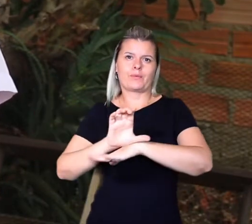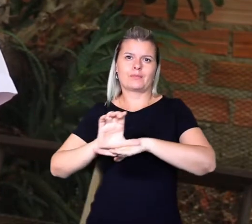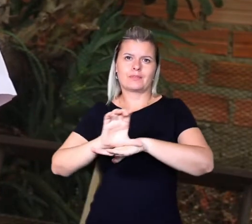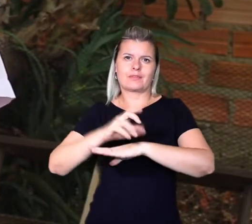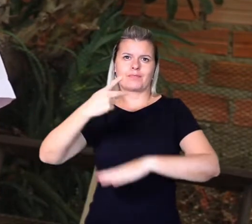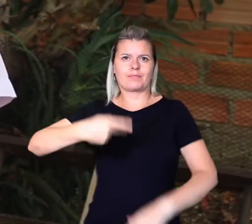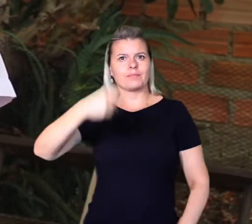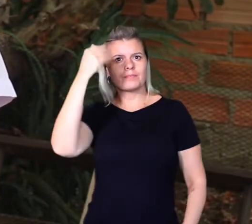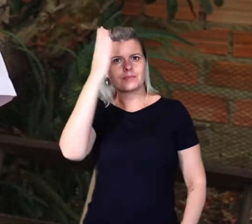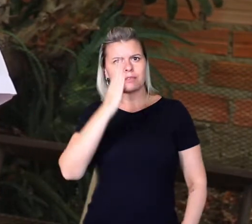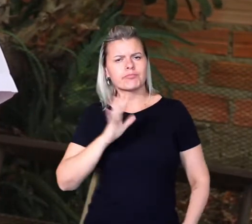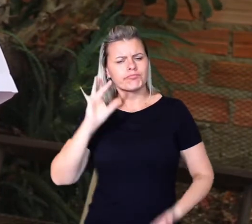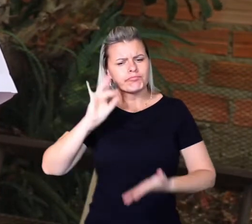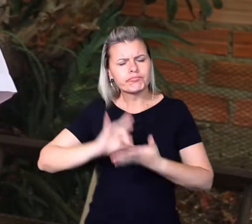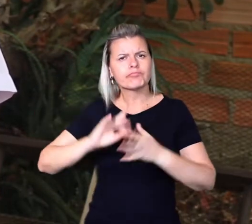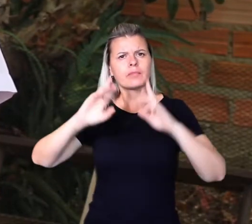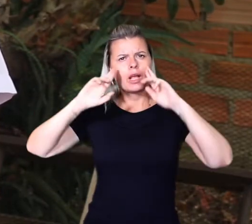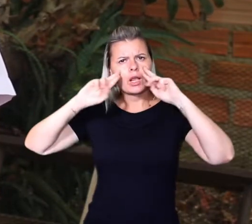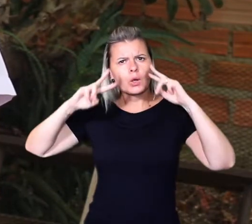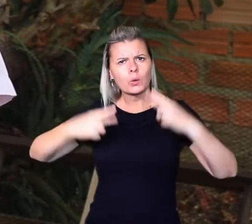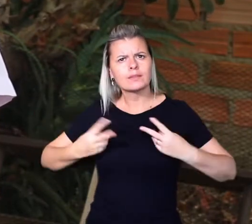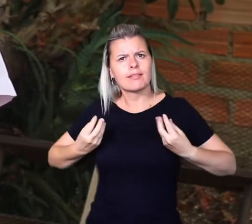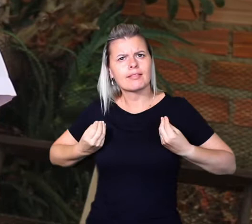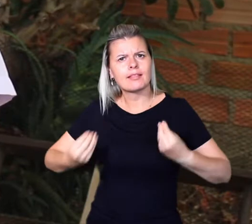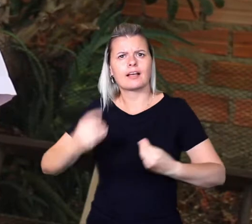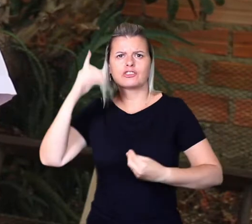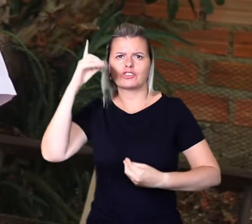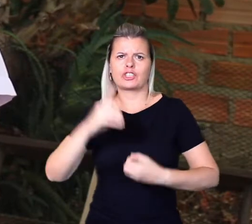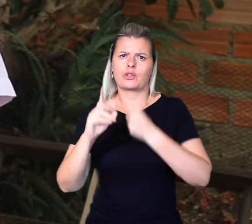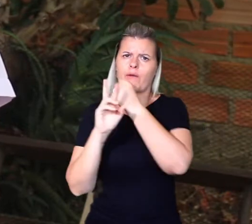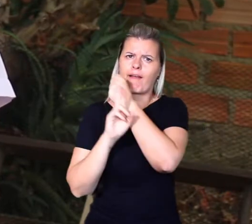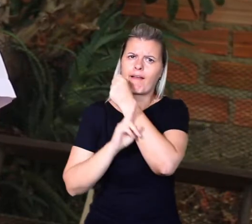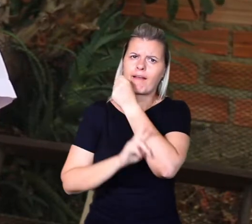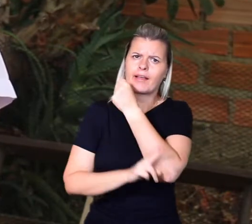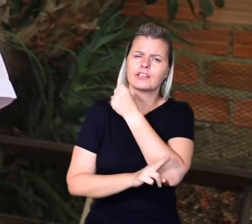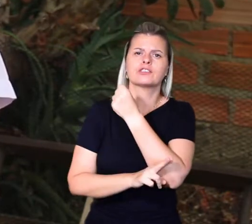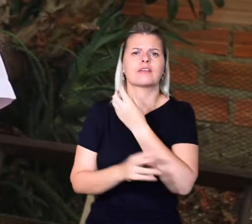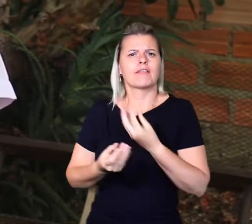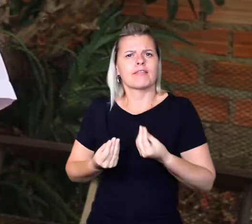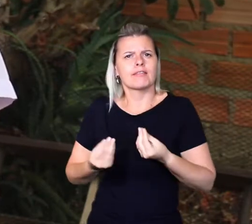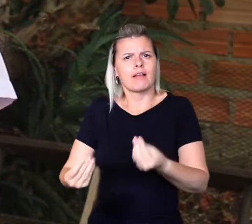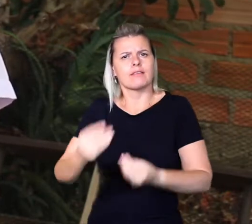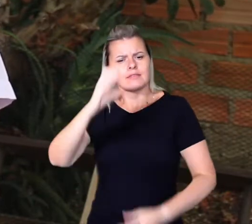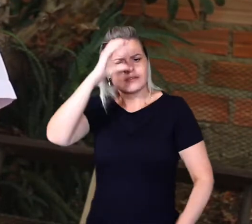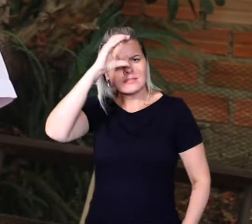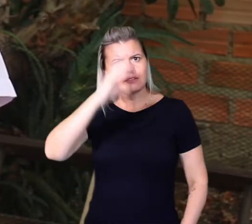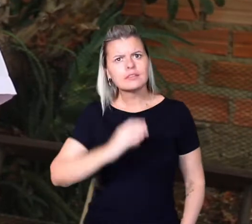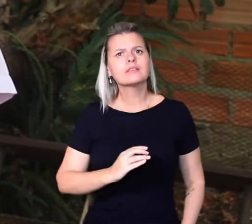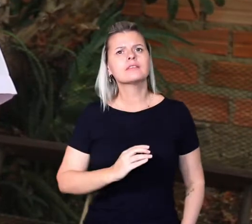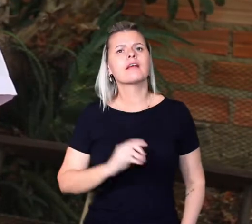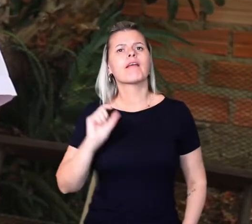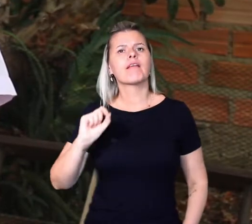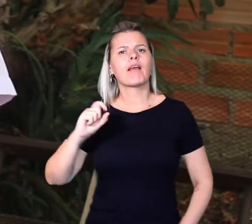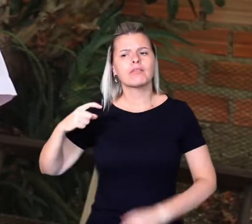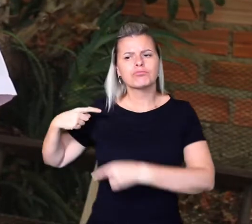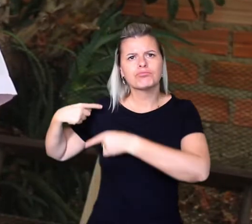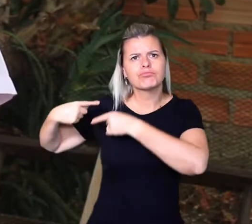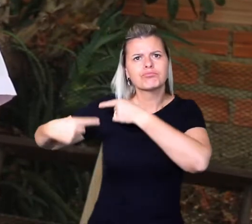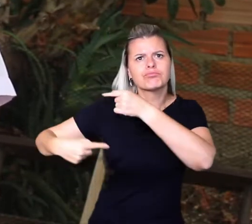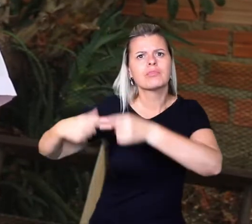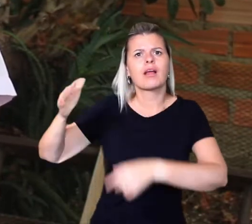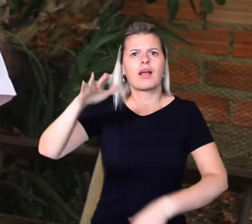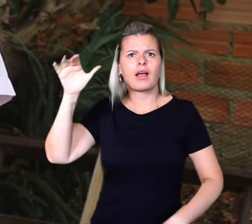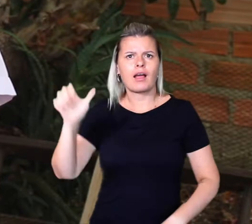vez que a Constituição brasileira tem um reconhecimento, de direito étnico que veio a conferir cidadania